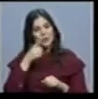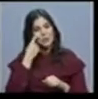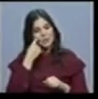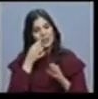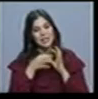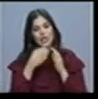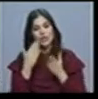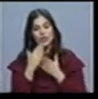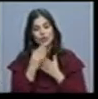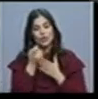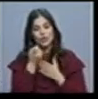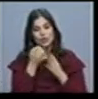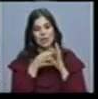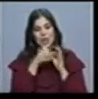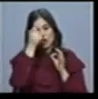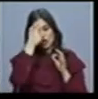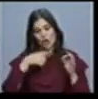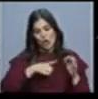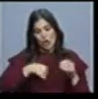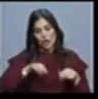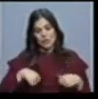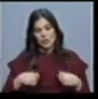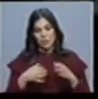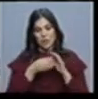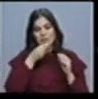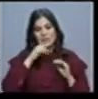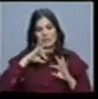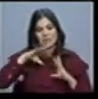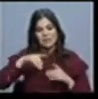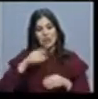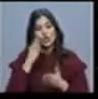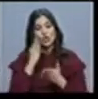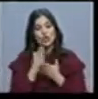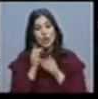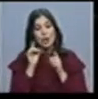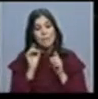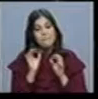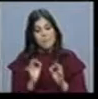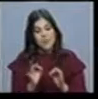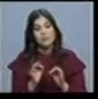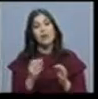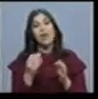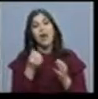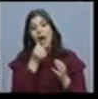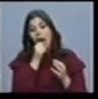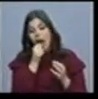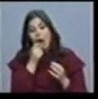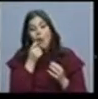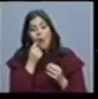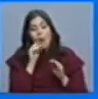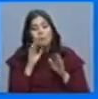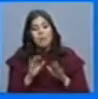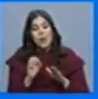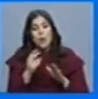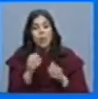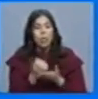estudo, um bocadinho da nossa própria história da Terra. E, portanto, só mesmo, de facto, uma massa de água quase imóvel ou